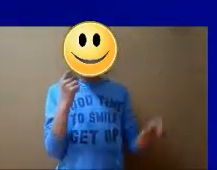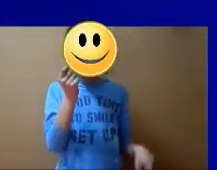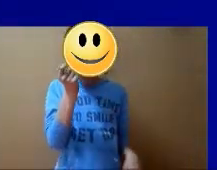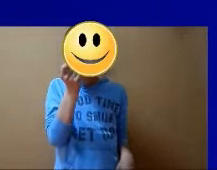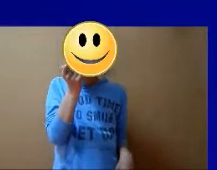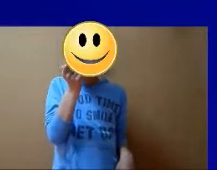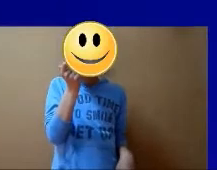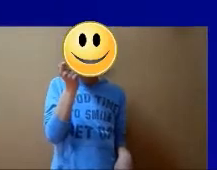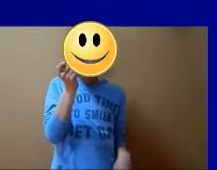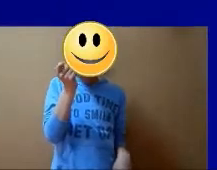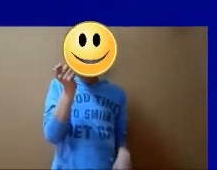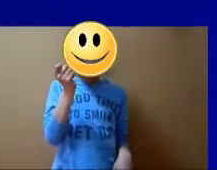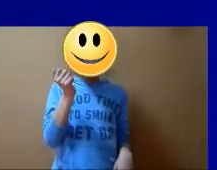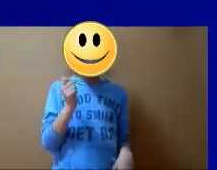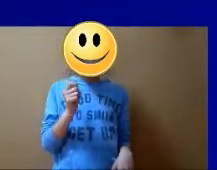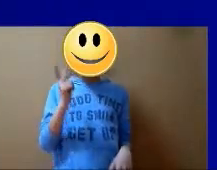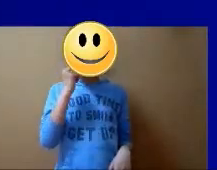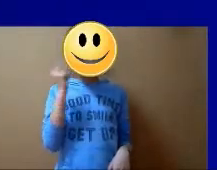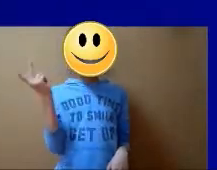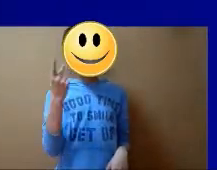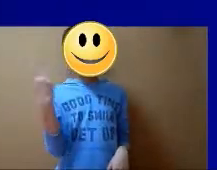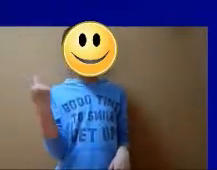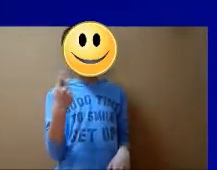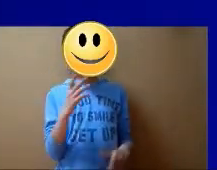em cabanas de colmo.